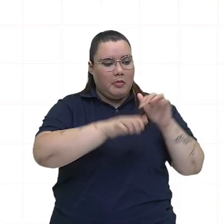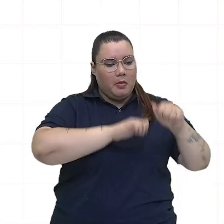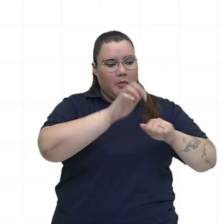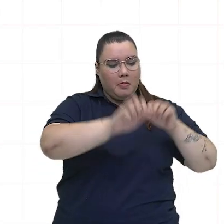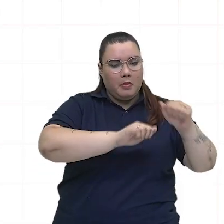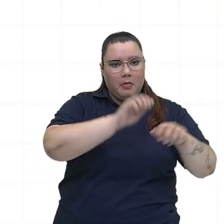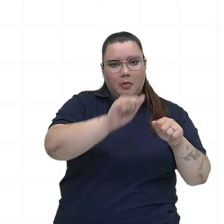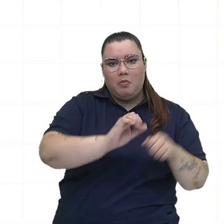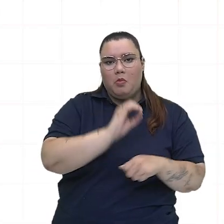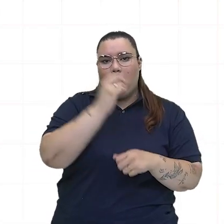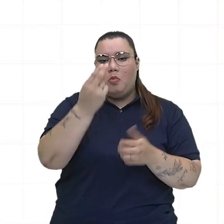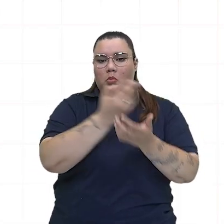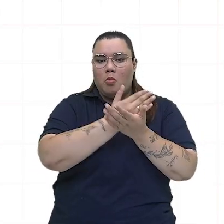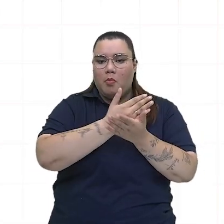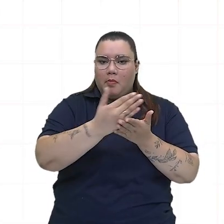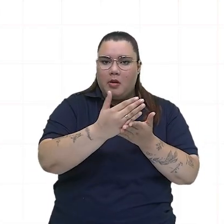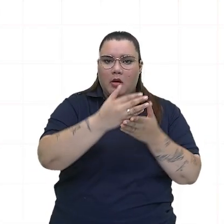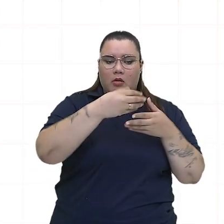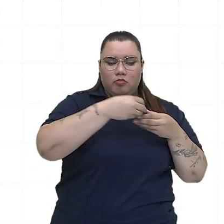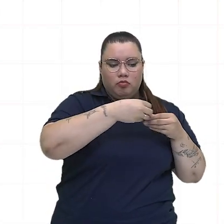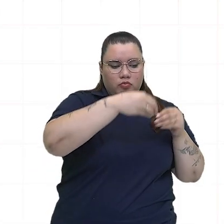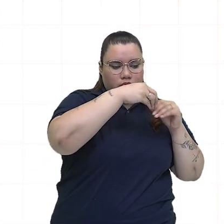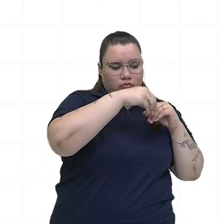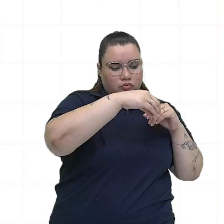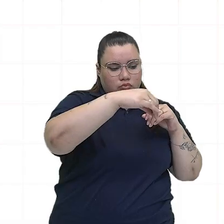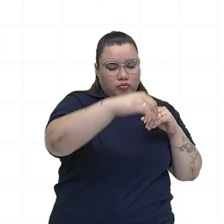ali da produção. Mas,